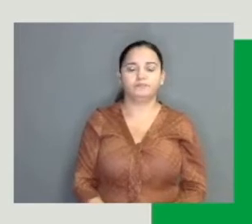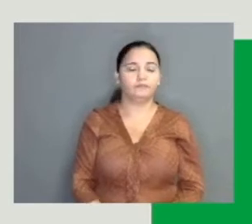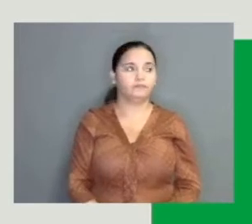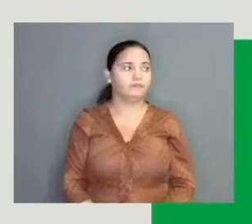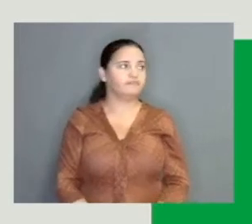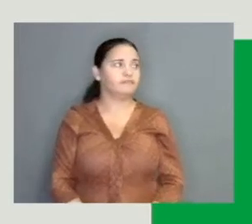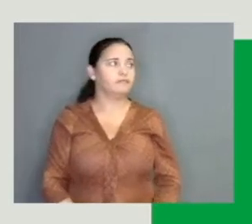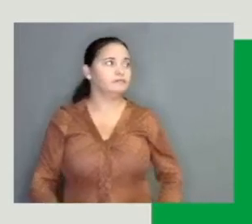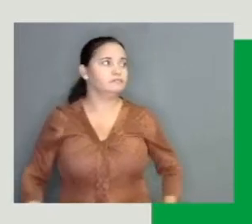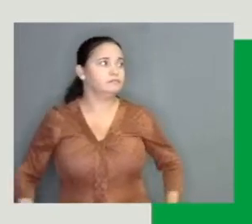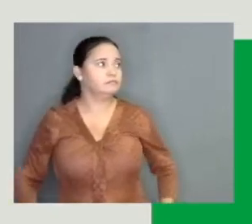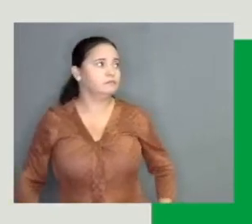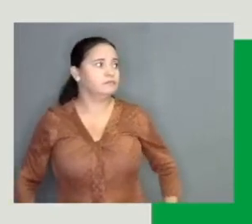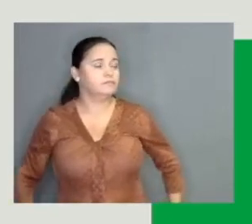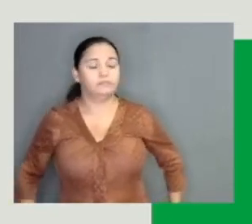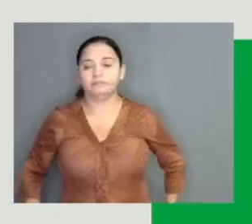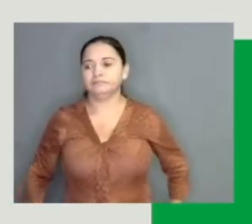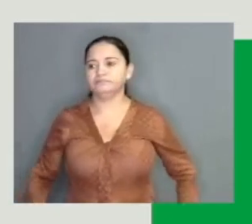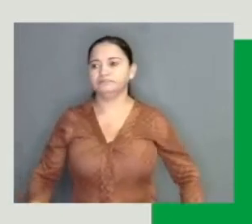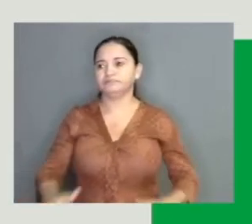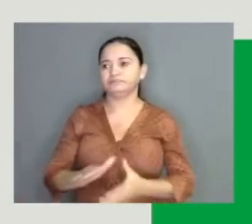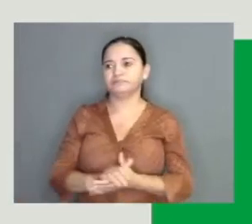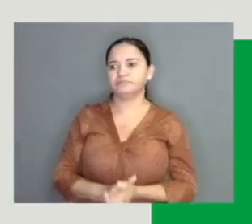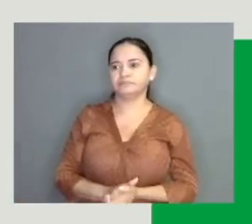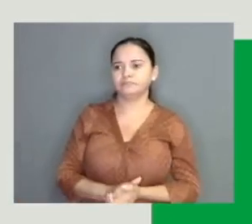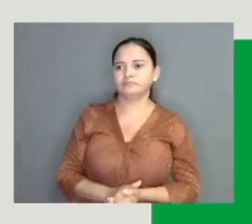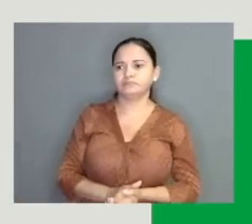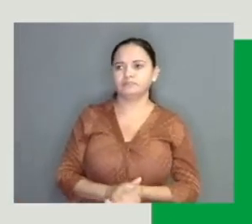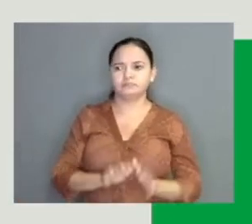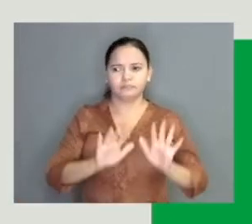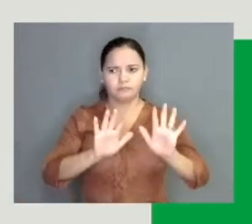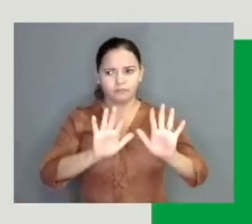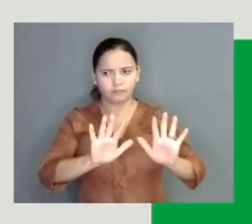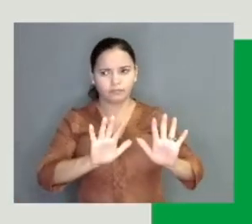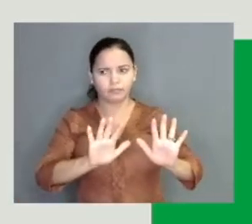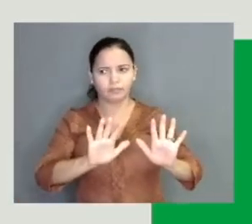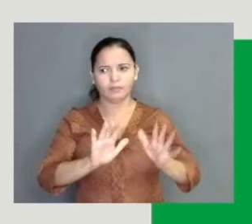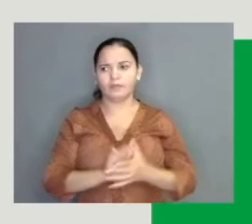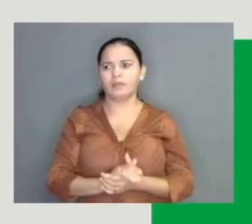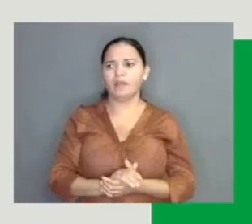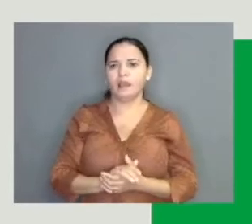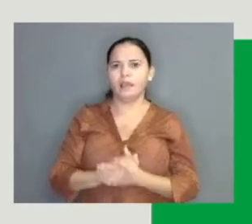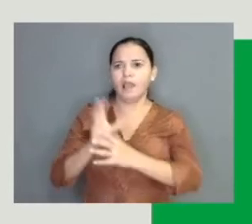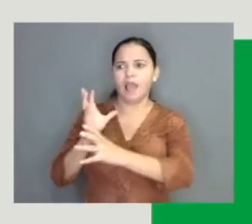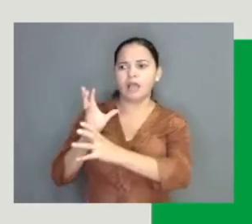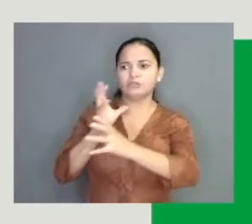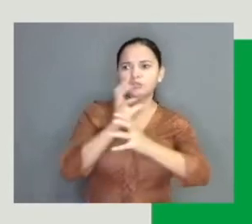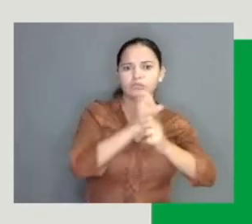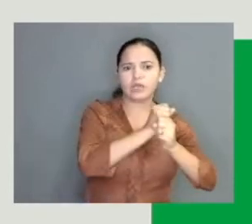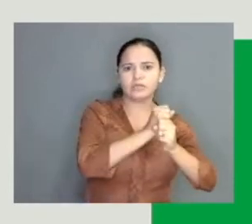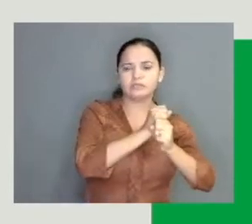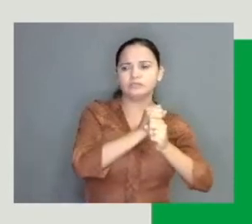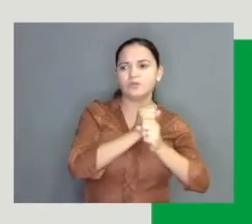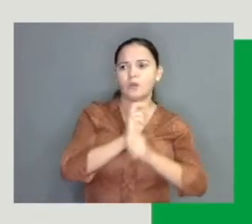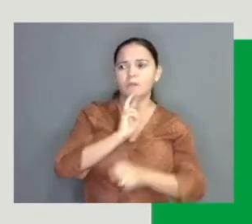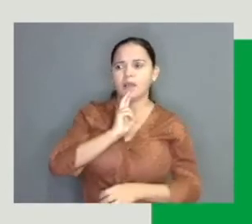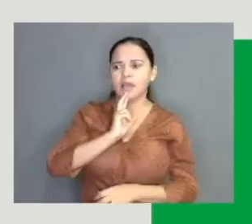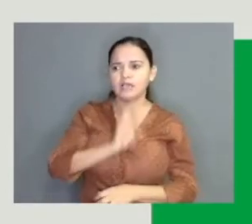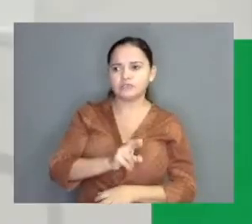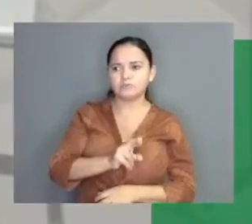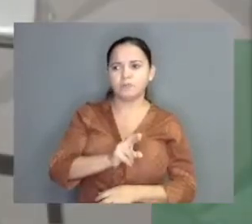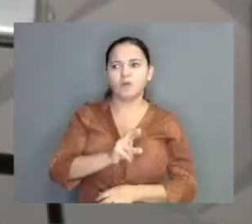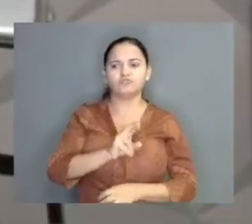Tá assim. Qual dos resultados a seguir é solução da potência